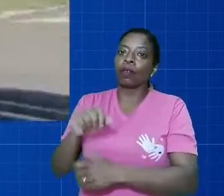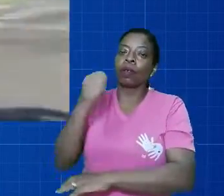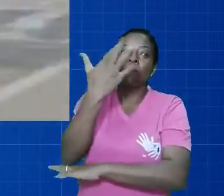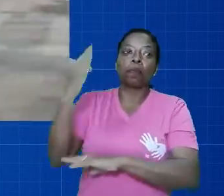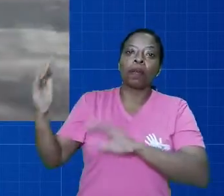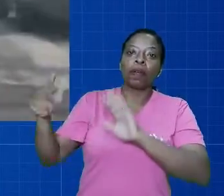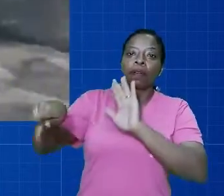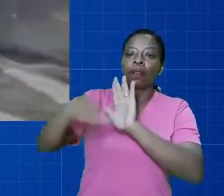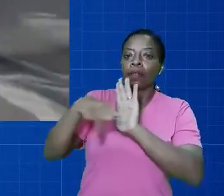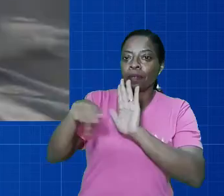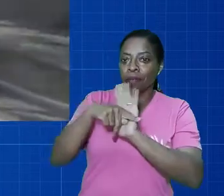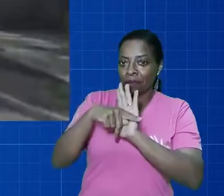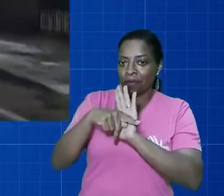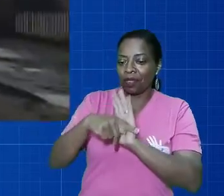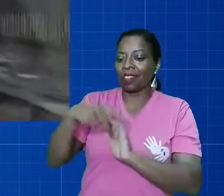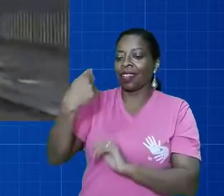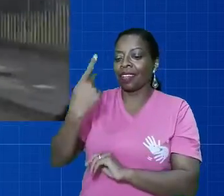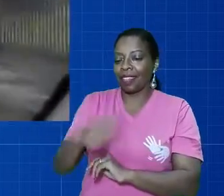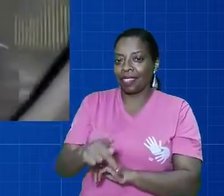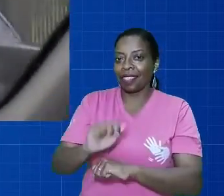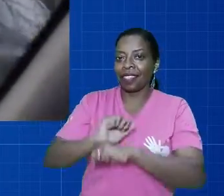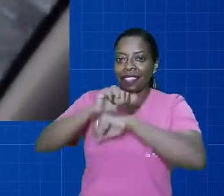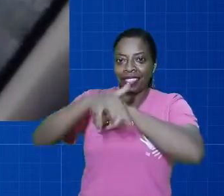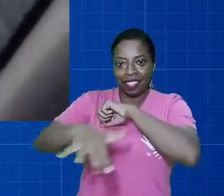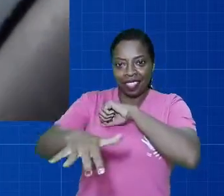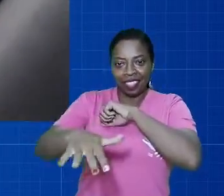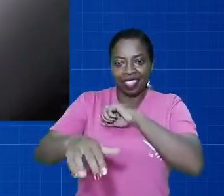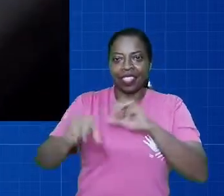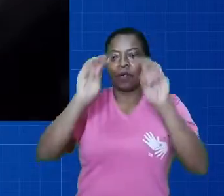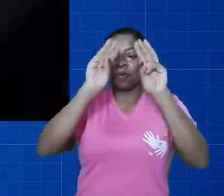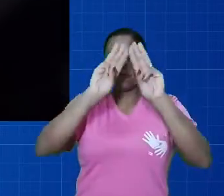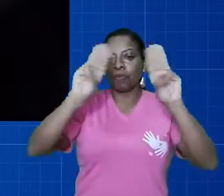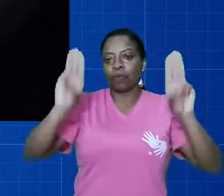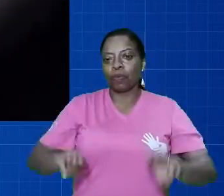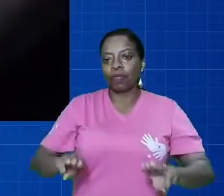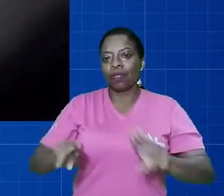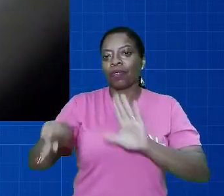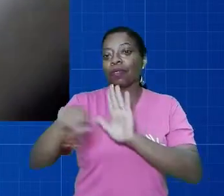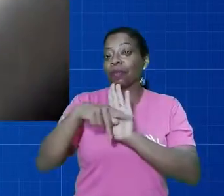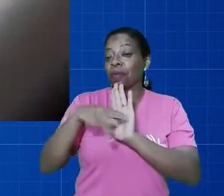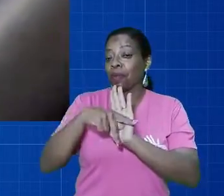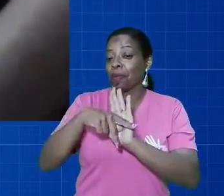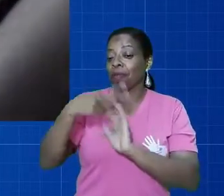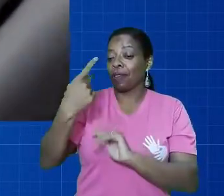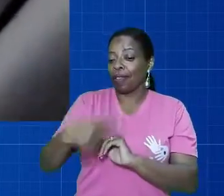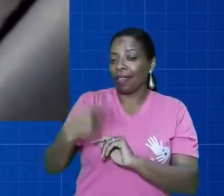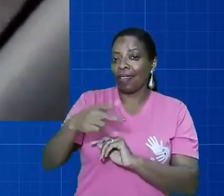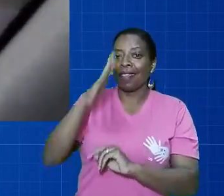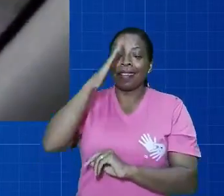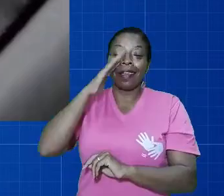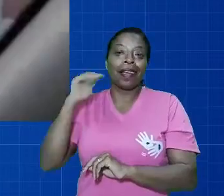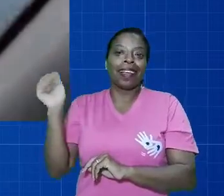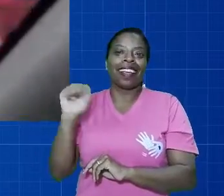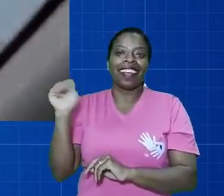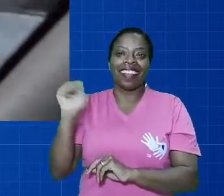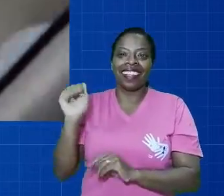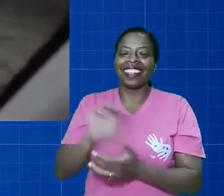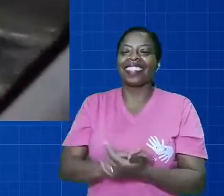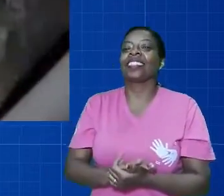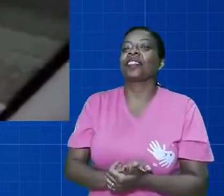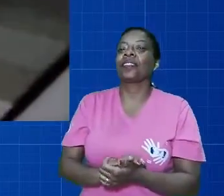funciona o Museu Tiriquera. E esse museu, ele é administrado pela Secretaria de Cultura. Então, depois que